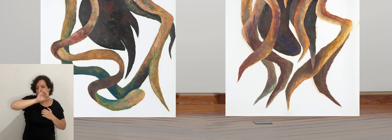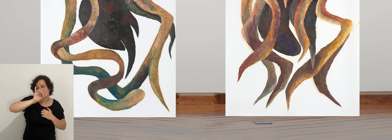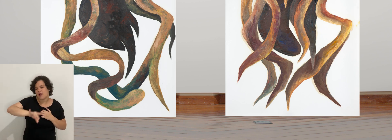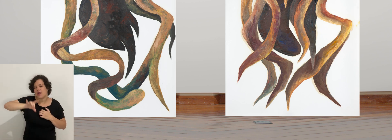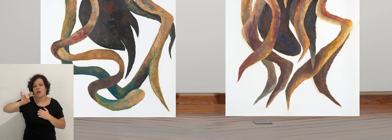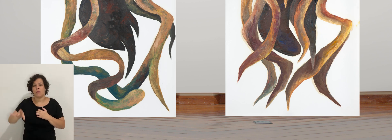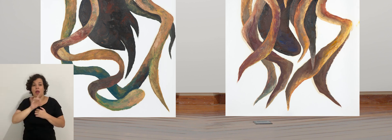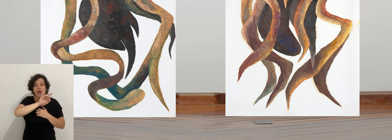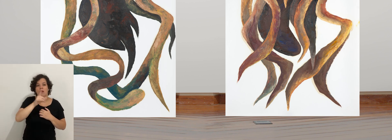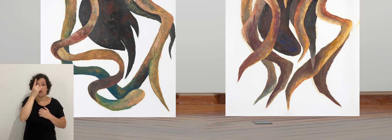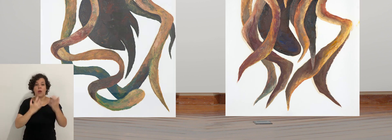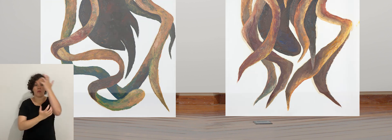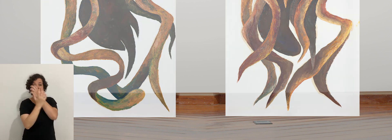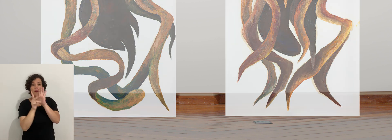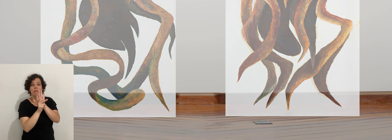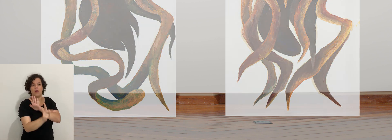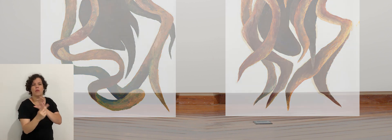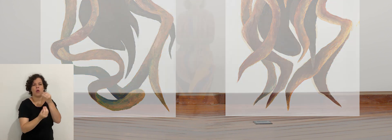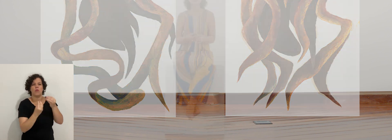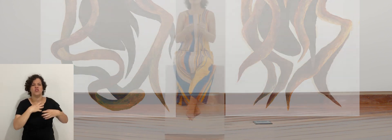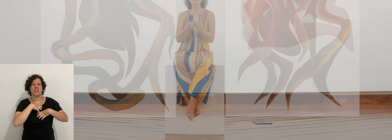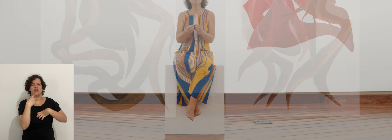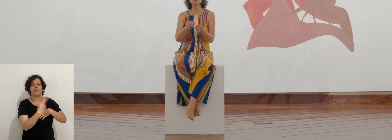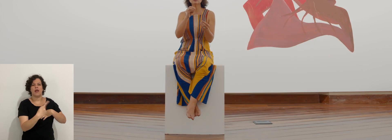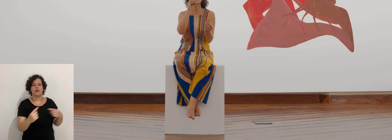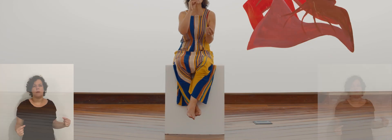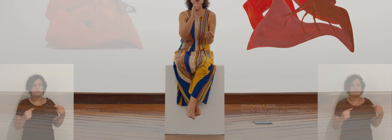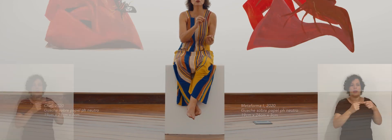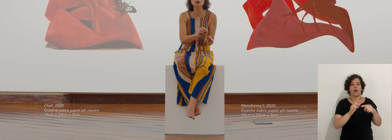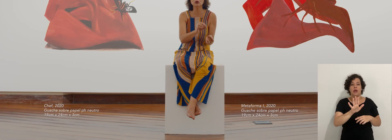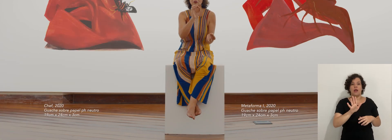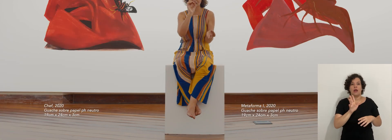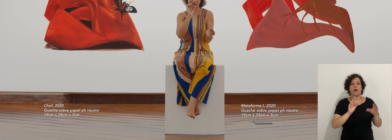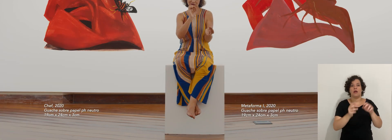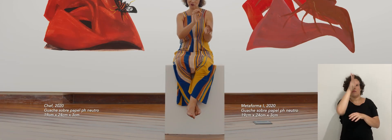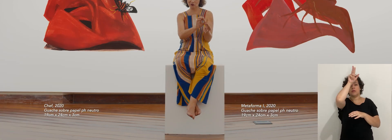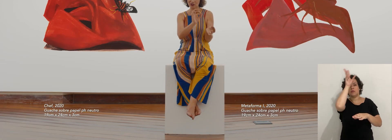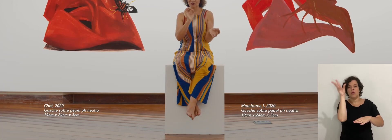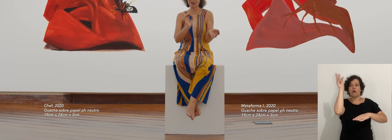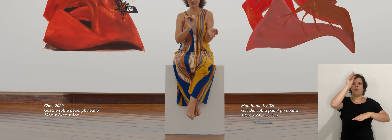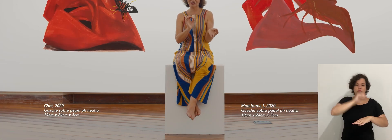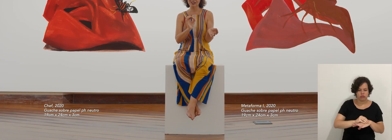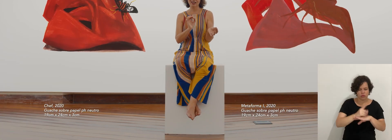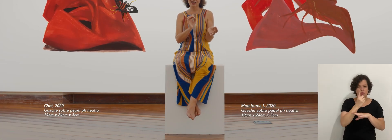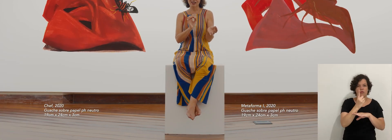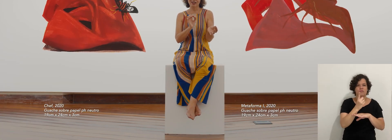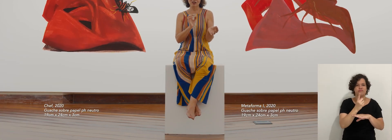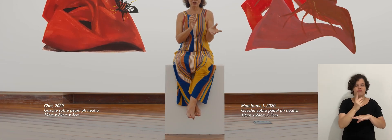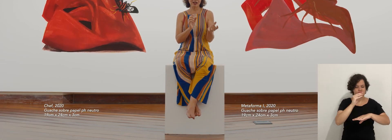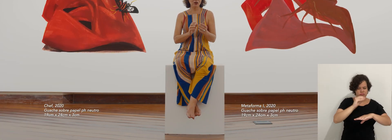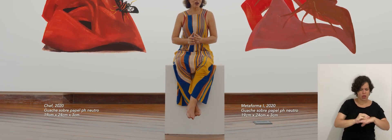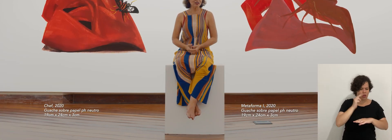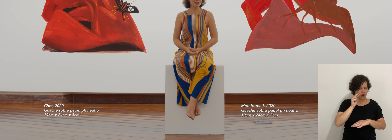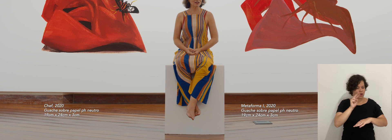trilha conforme a personalidade de cada uma delas. Mas de repente um inseto pousou num objeto desse.